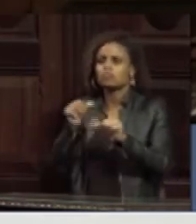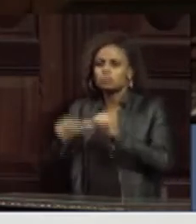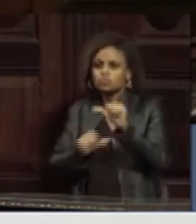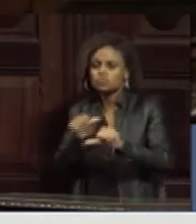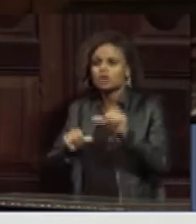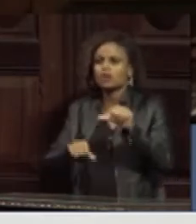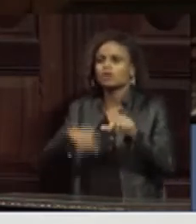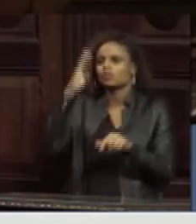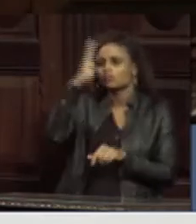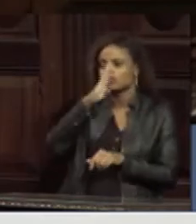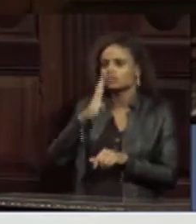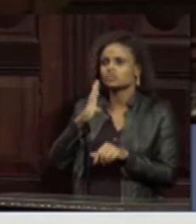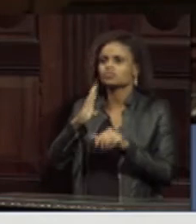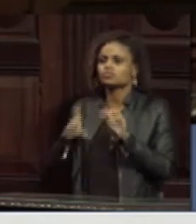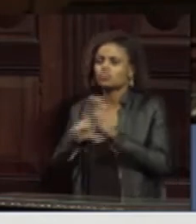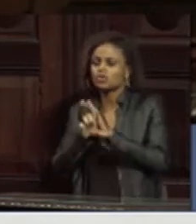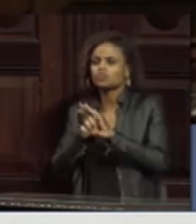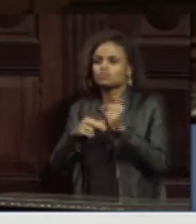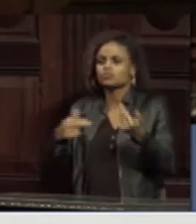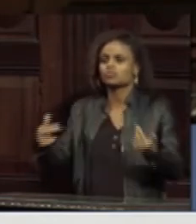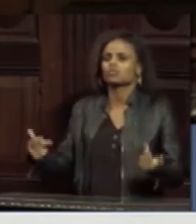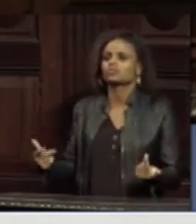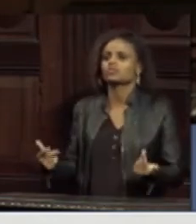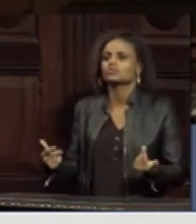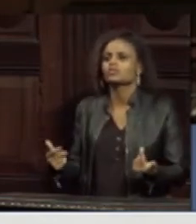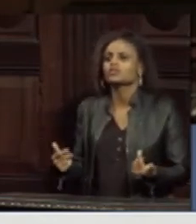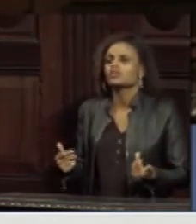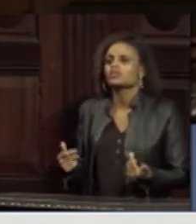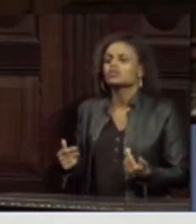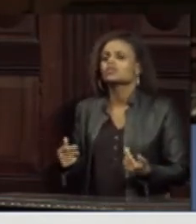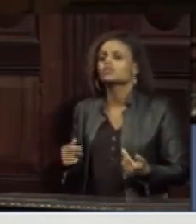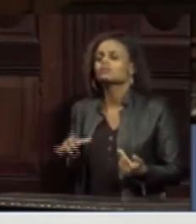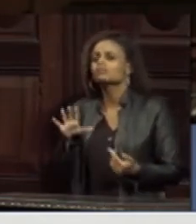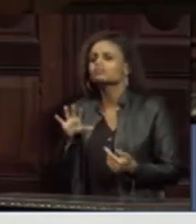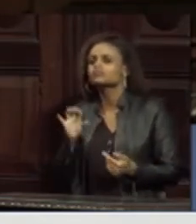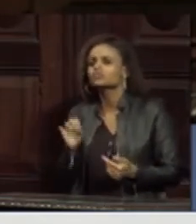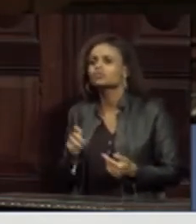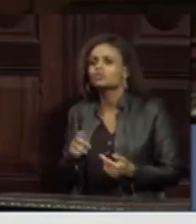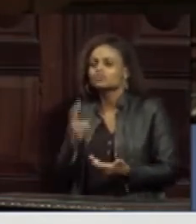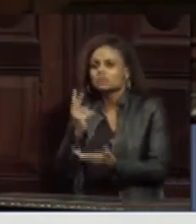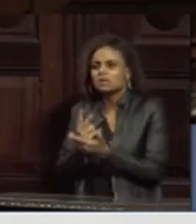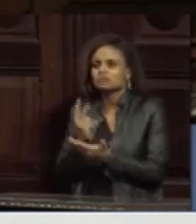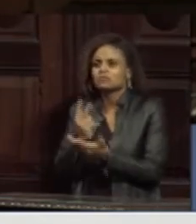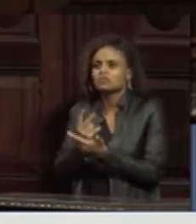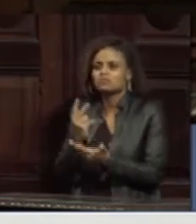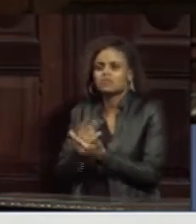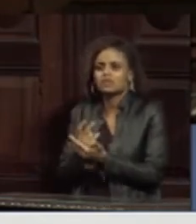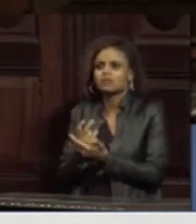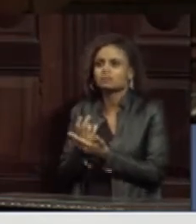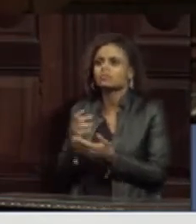Brasil, e não ficar a cada momento o Supremo